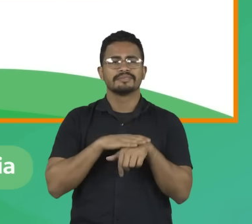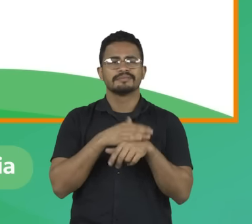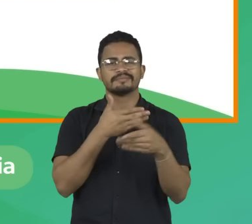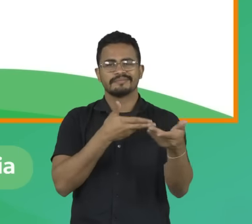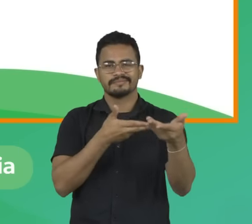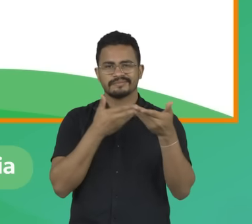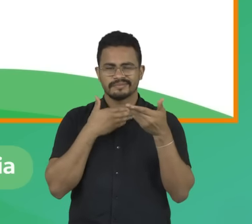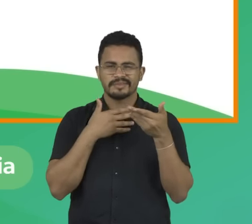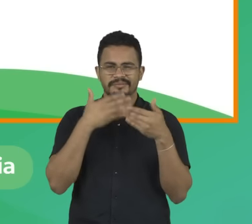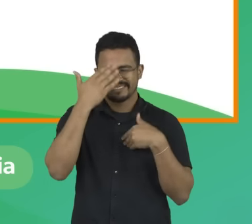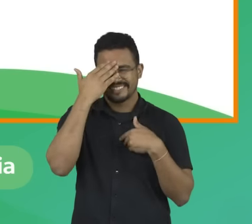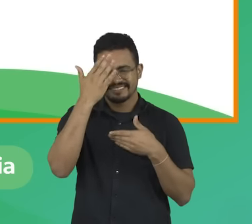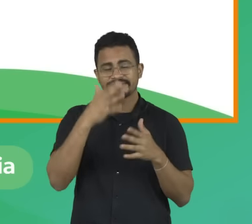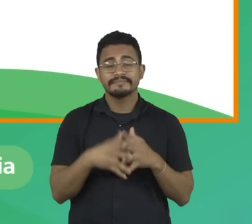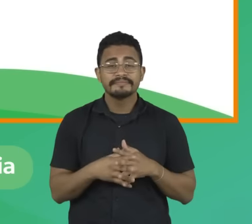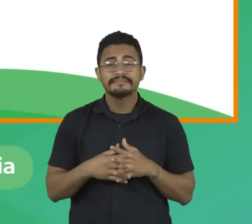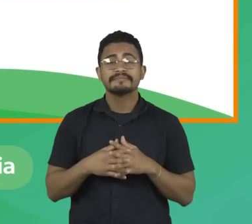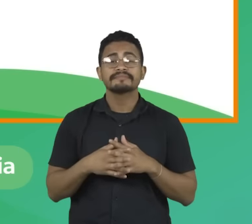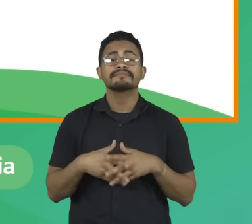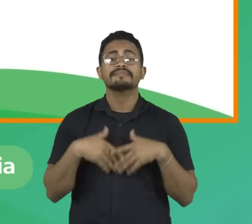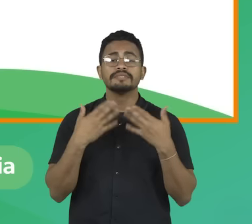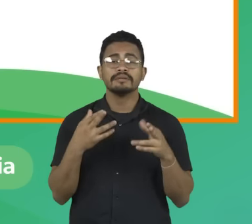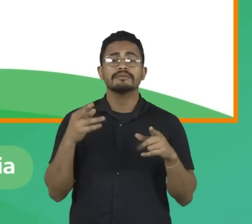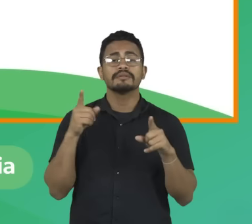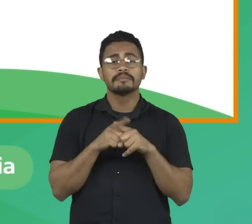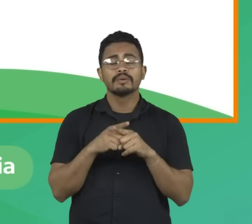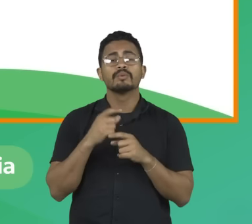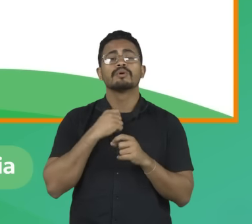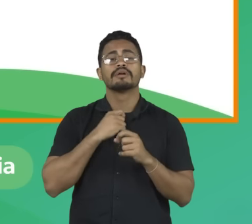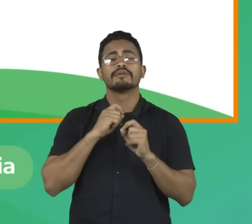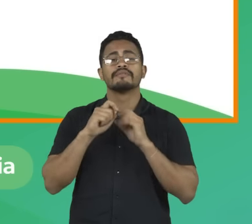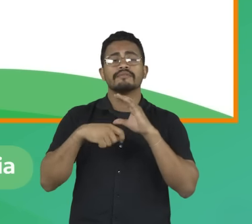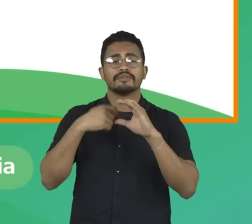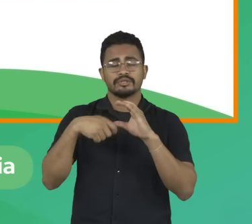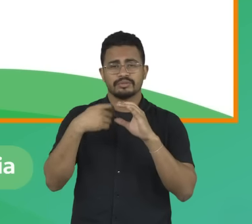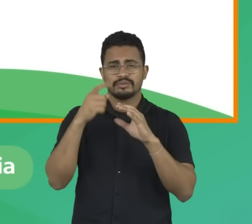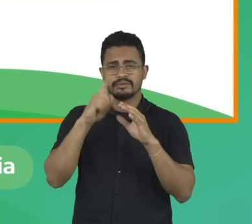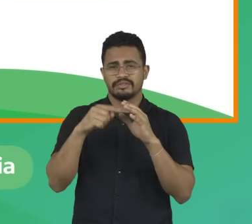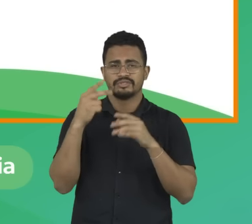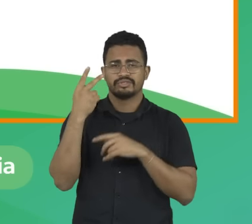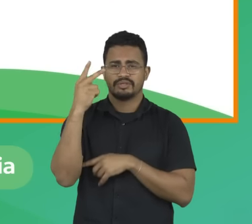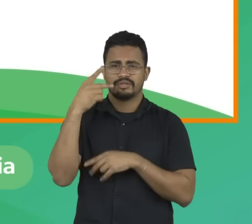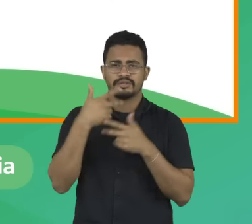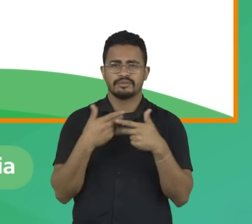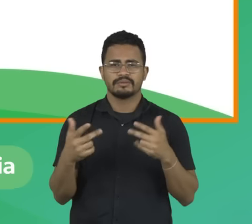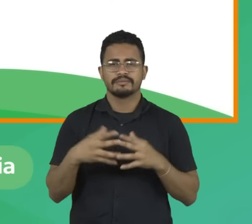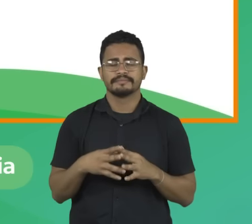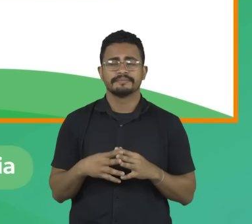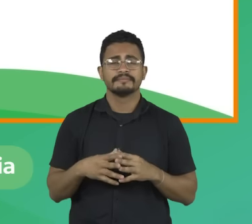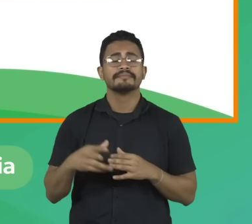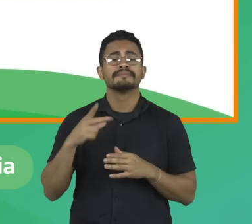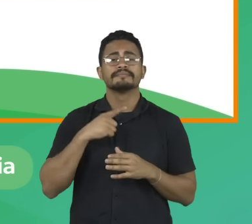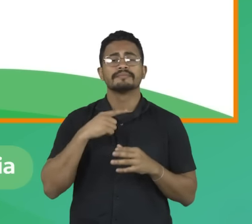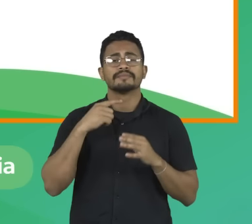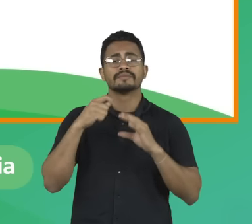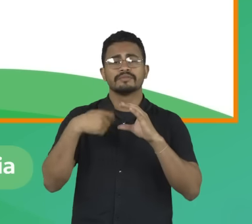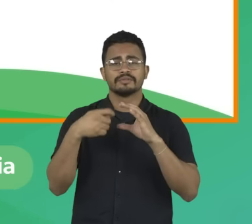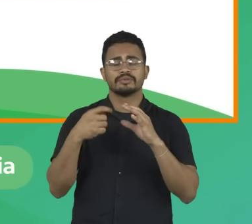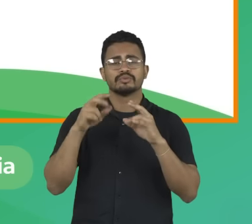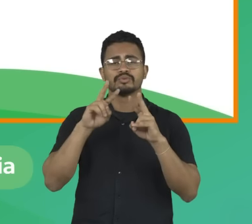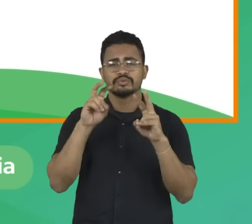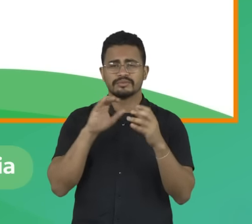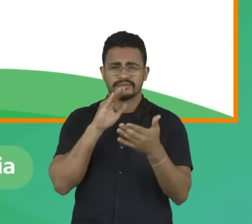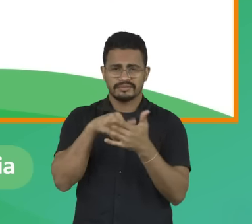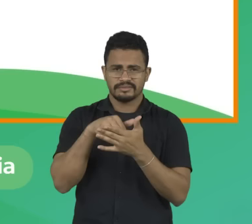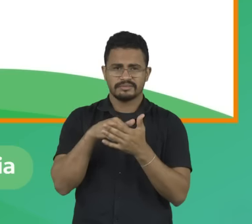obrigado pelo convite, mas também veio de um vídeo chamado A História das Coisas, que é um vídeo que ele foi feito entre o final dos anos